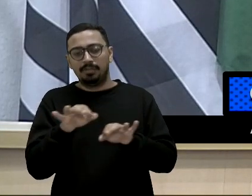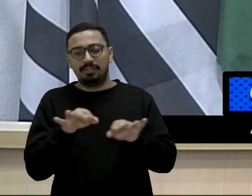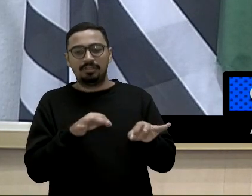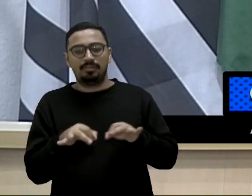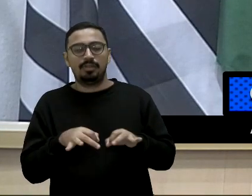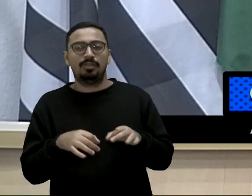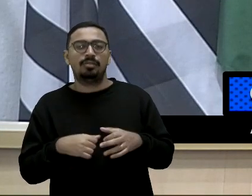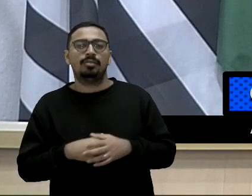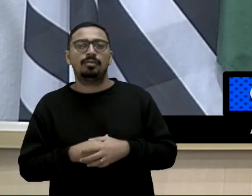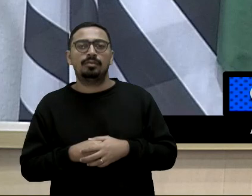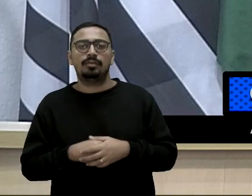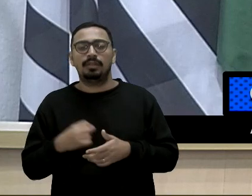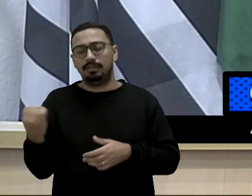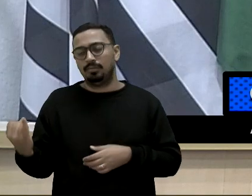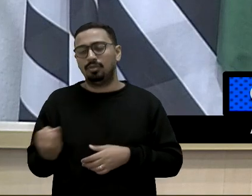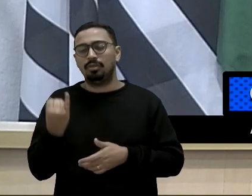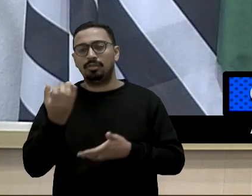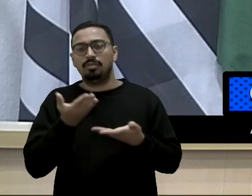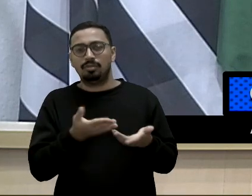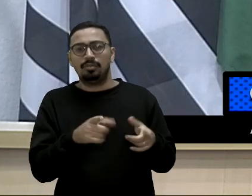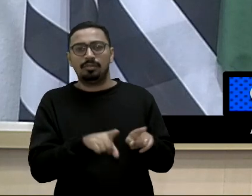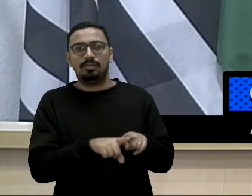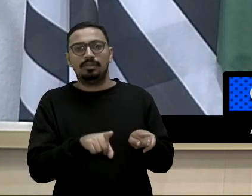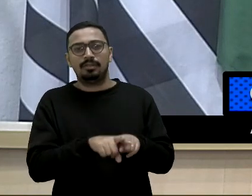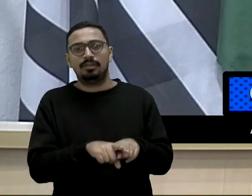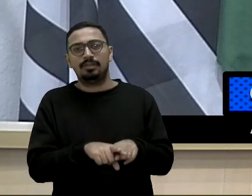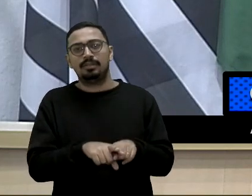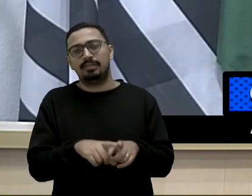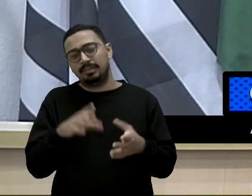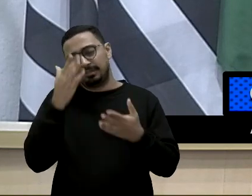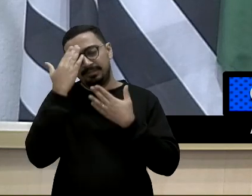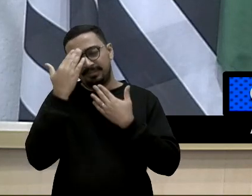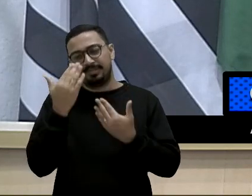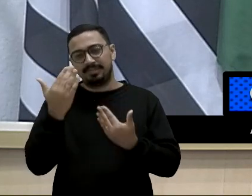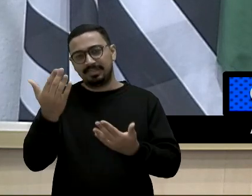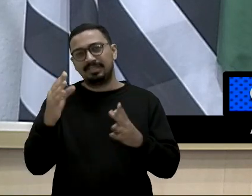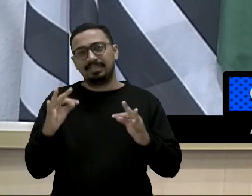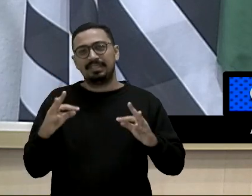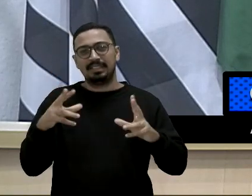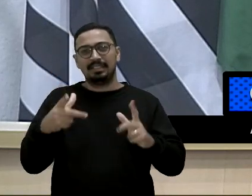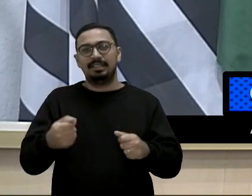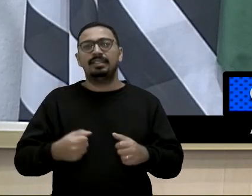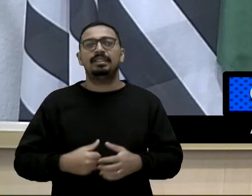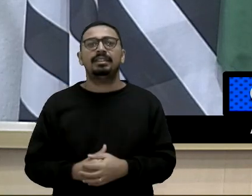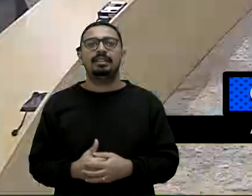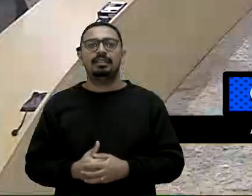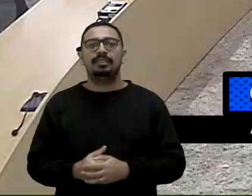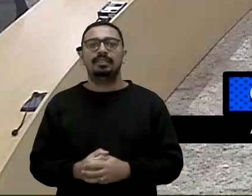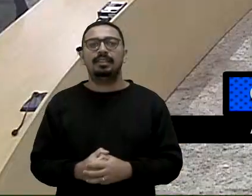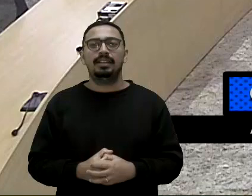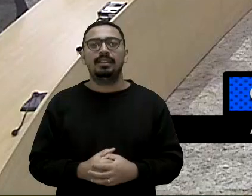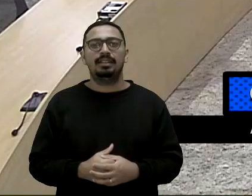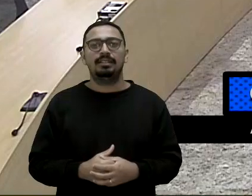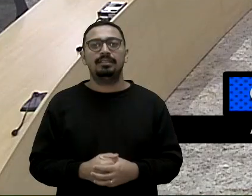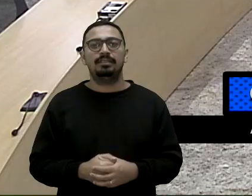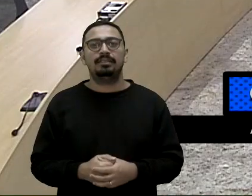né? Quanto é importante isso, tá bom? Eu agradeço aí a todos.